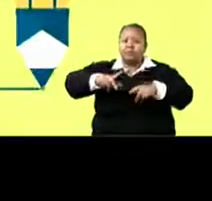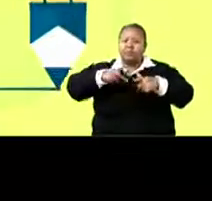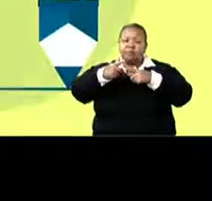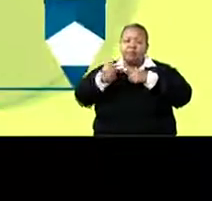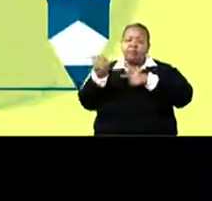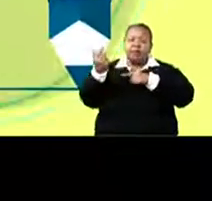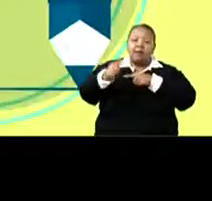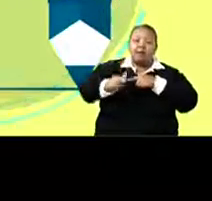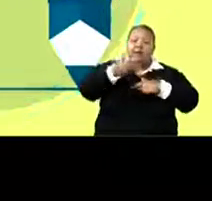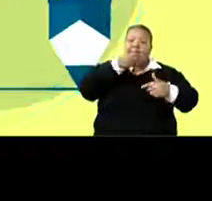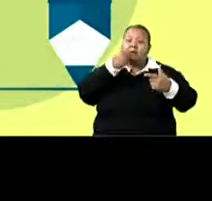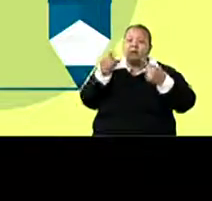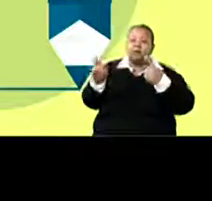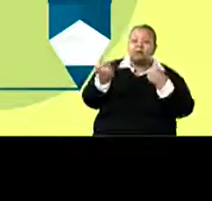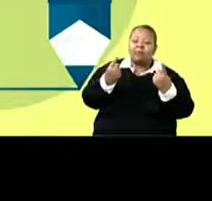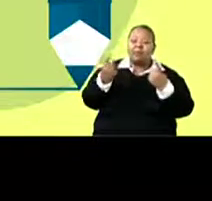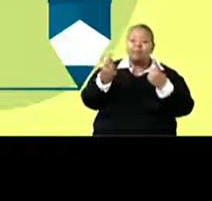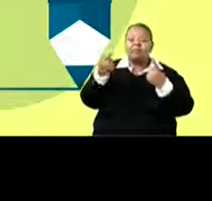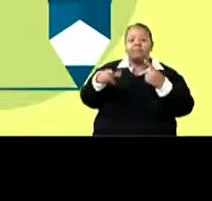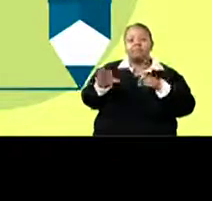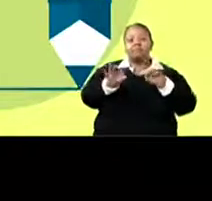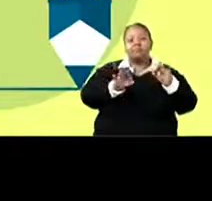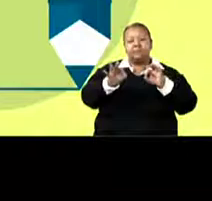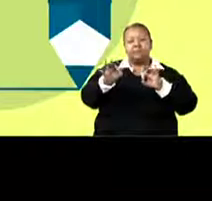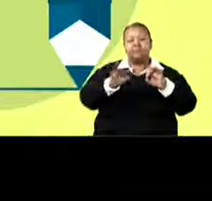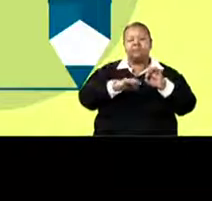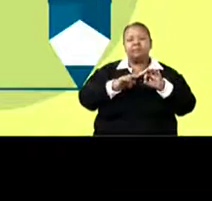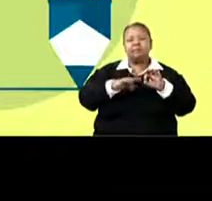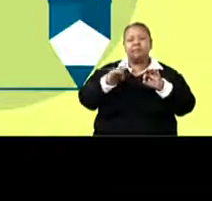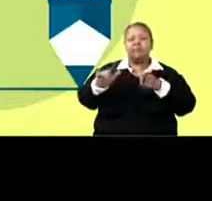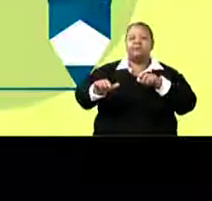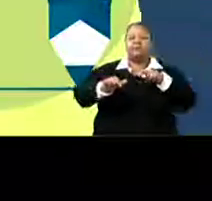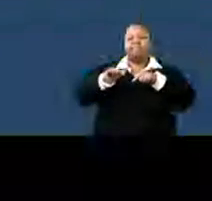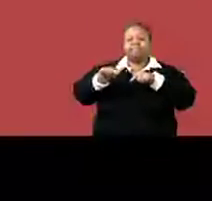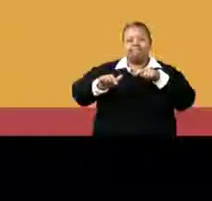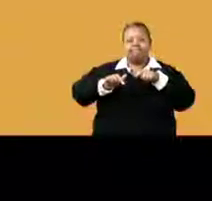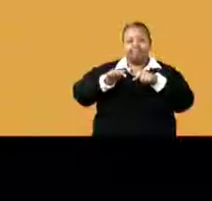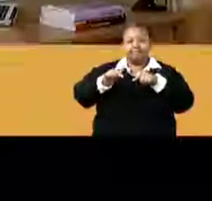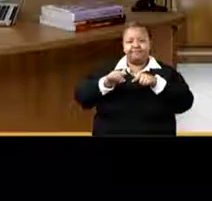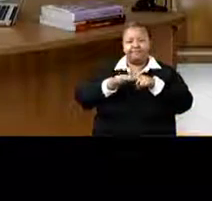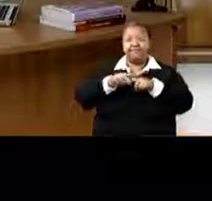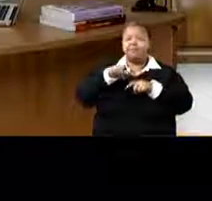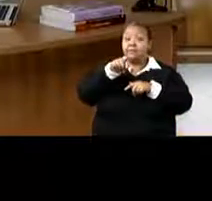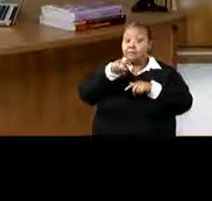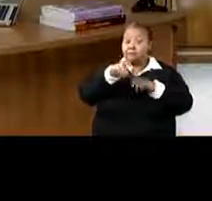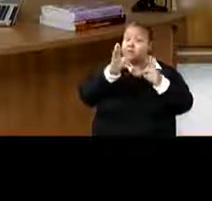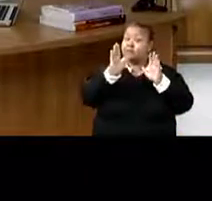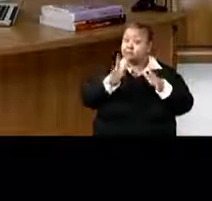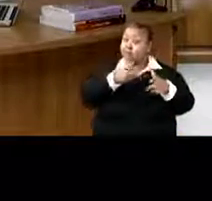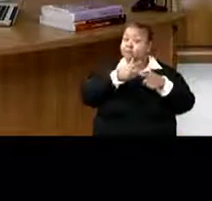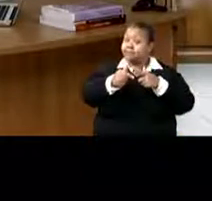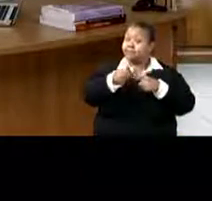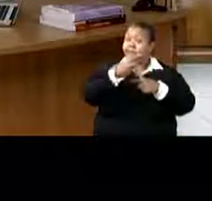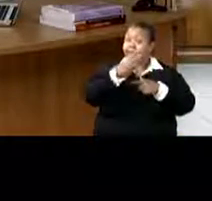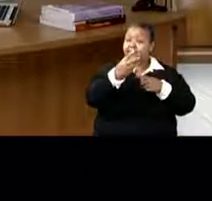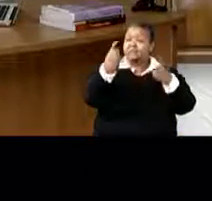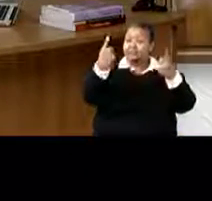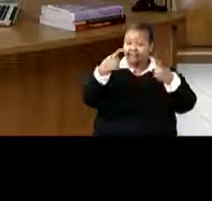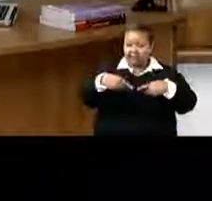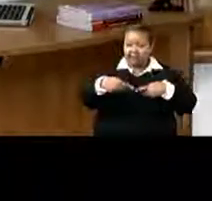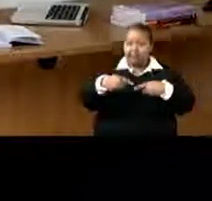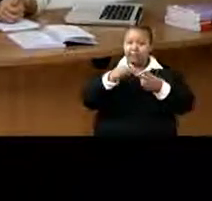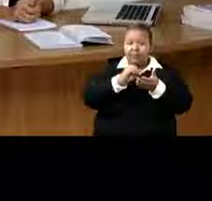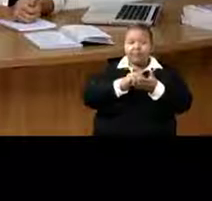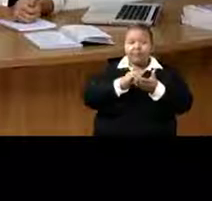até obter a melhor e mais preparado você estará para desempenhar a sua profissão você já resolveu três desafios